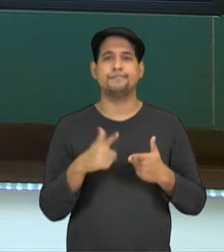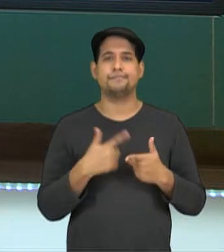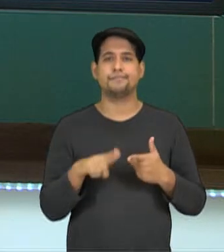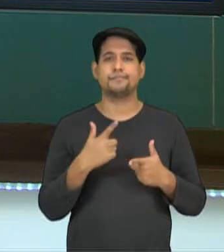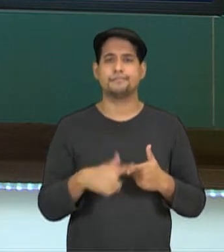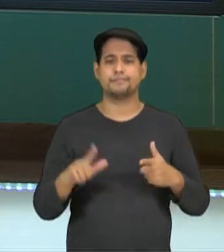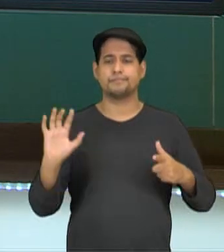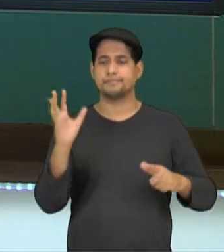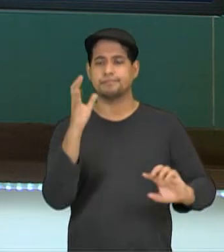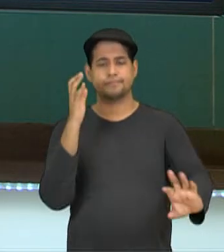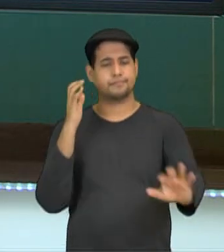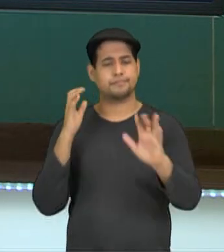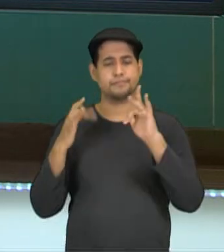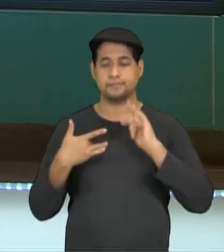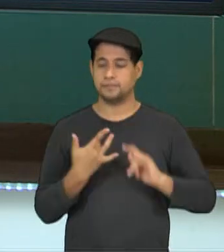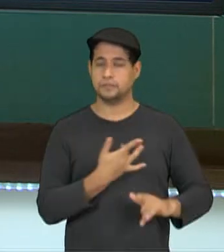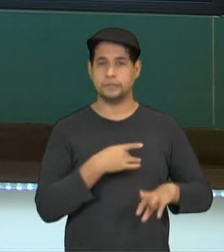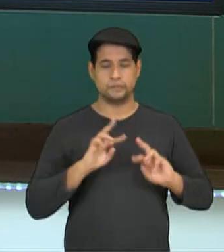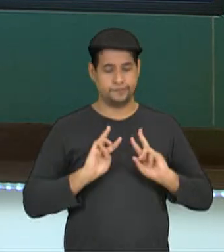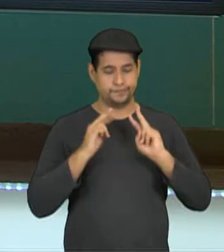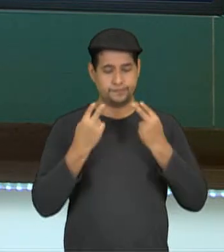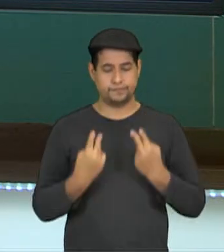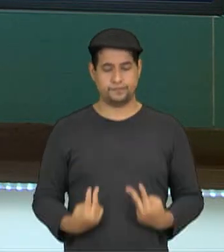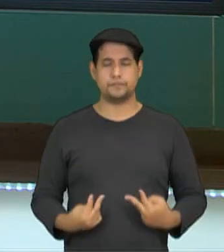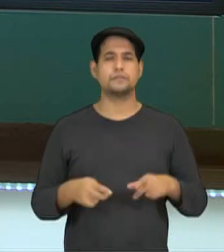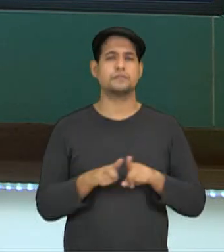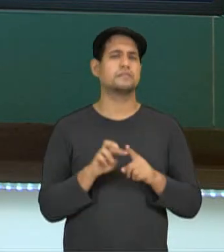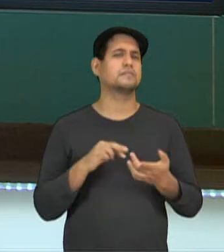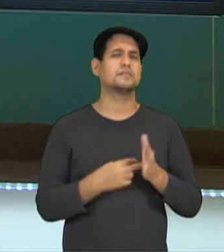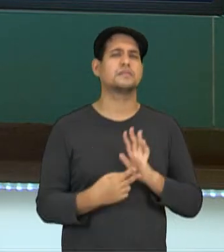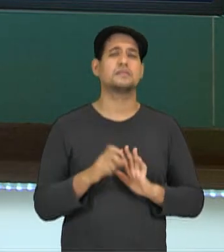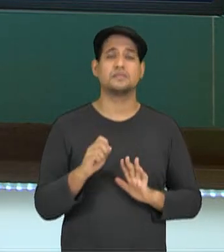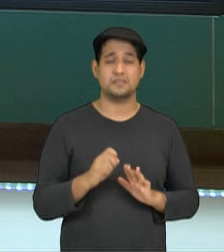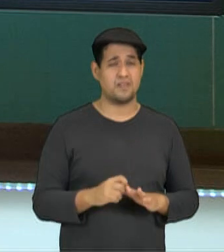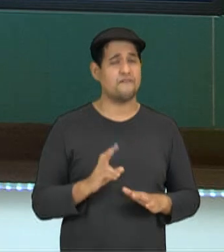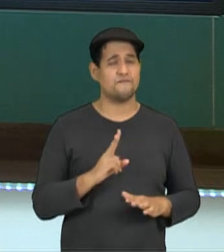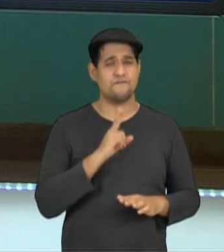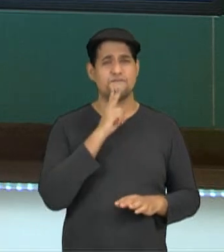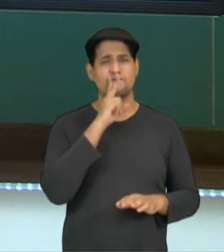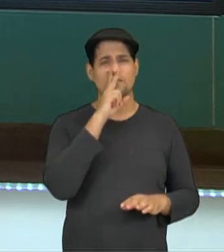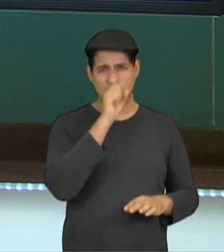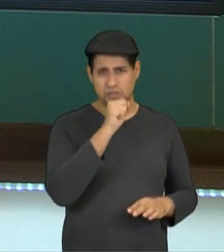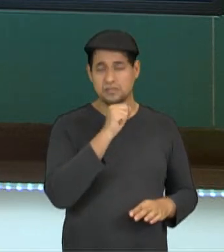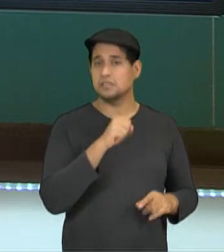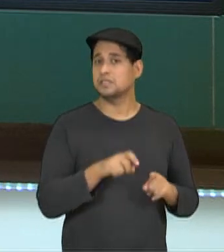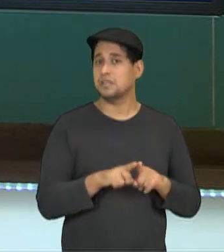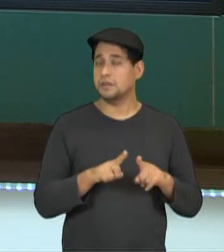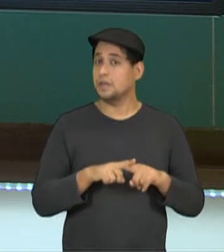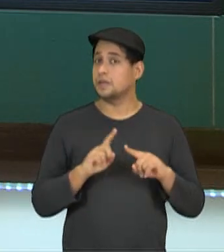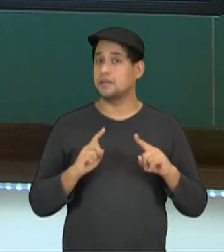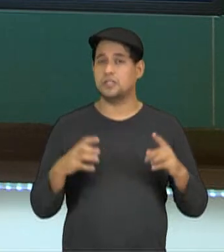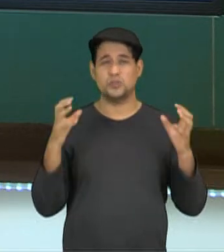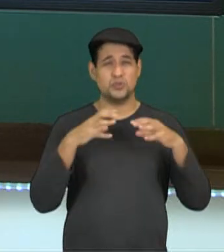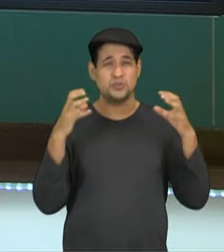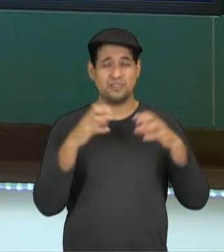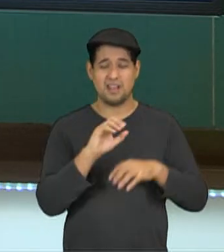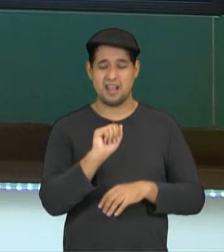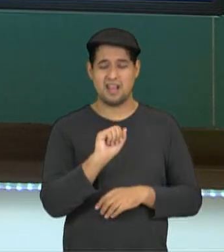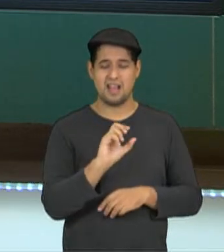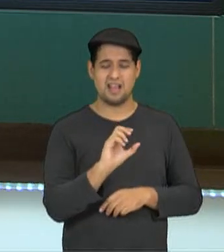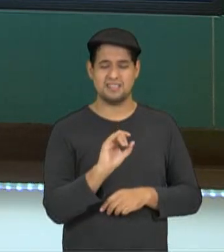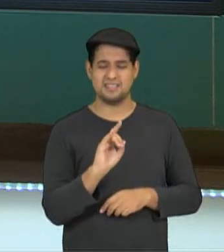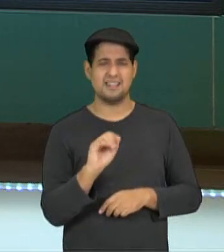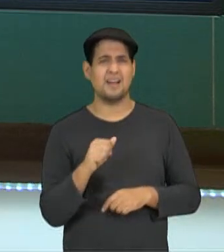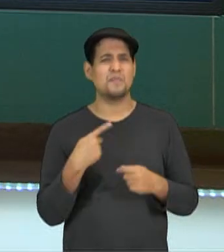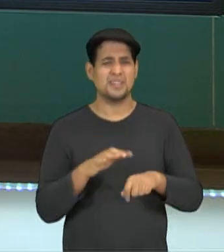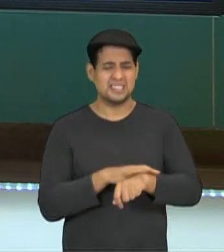meio ambiente, para a saúde humana de maneira geral, são muito grandes, tá? Desse fenômeno da chuva ácida. E por que